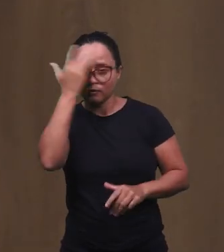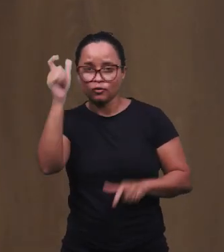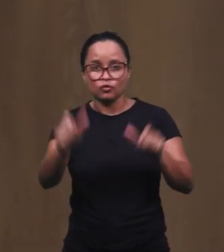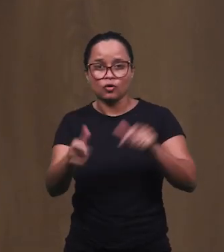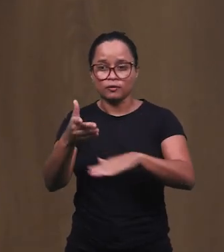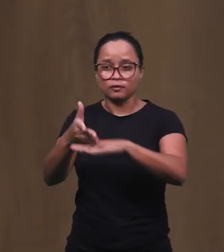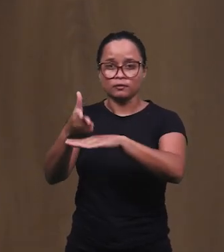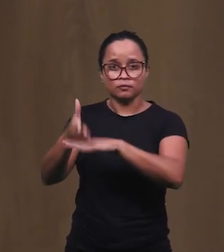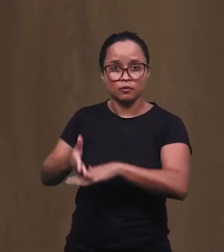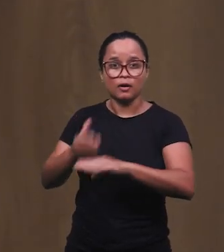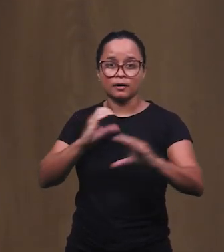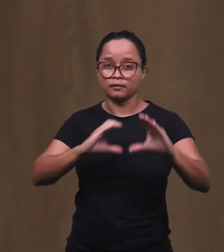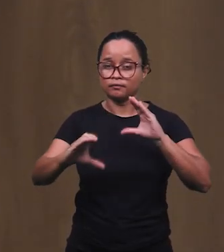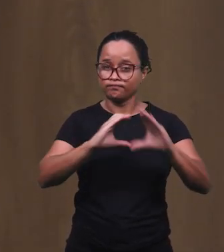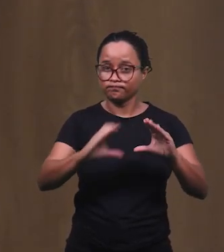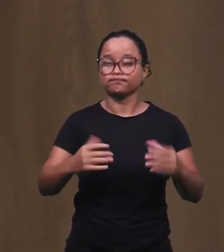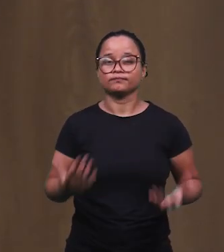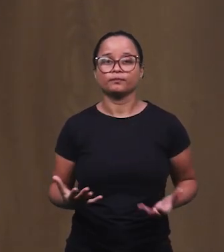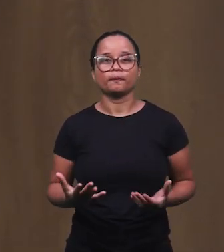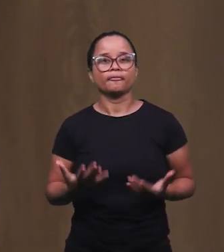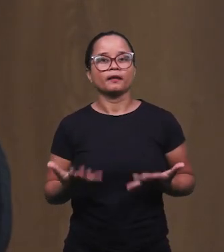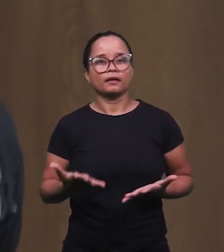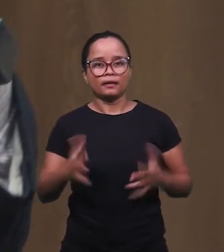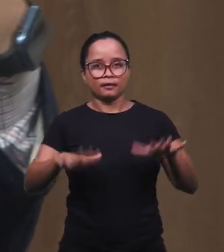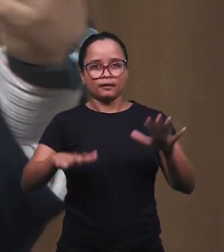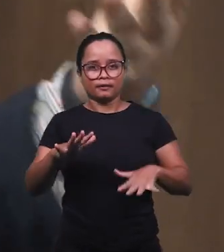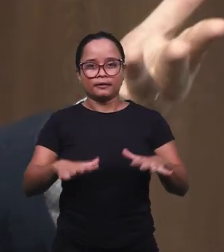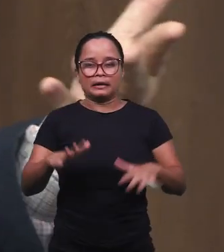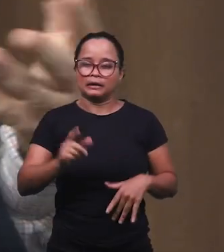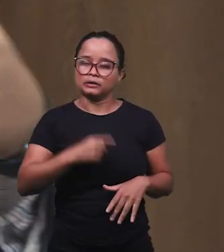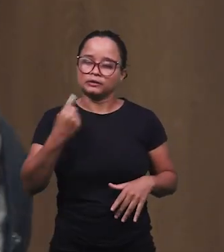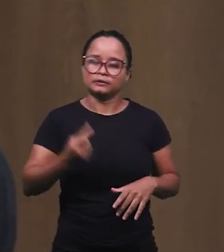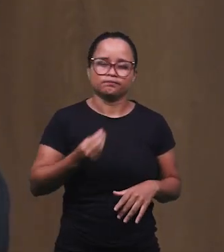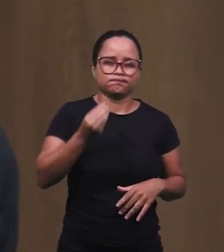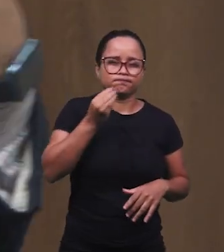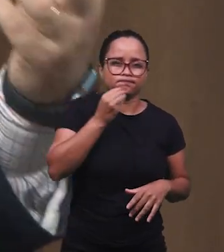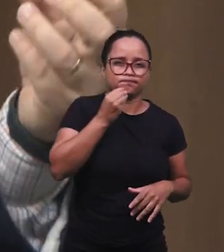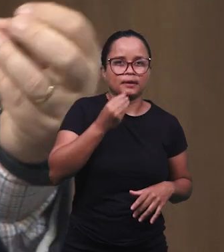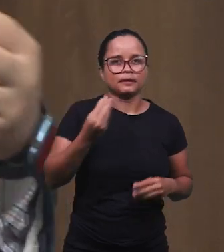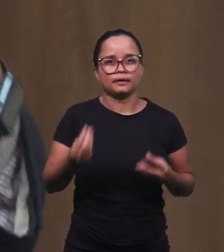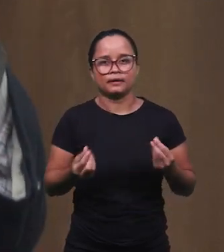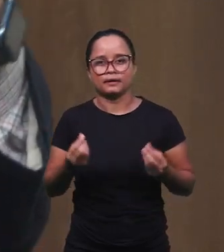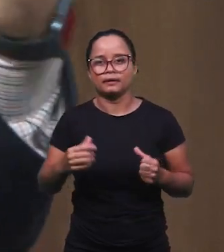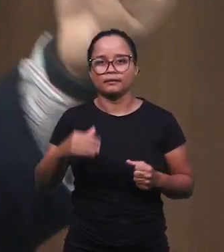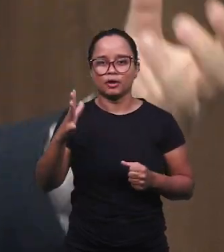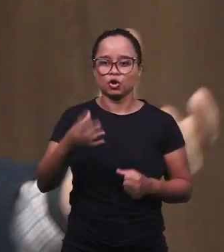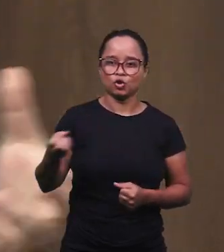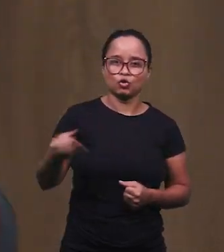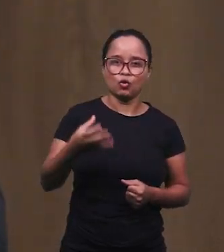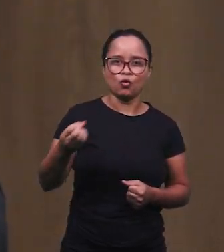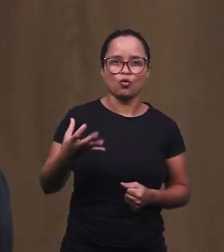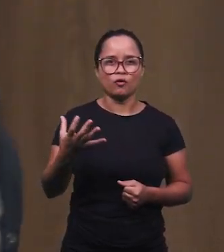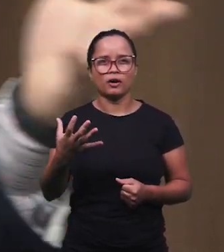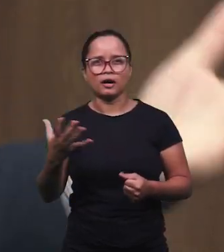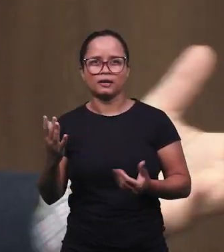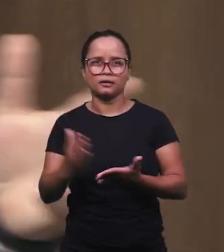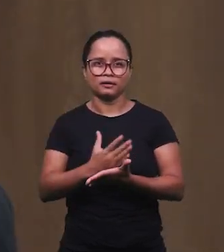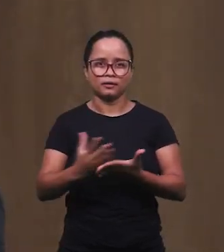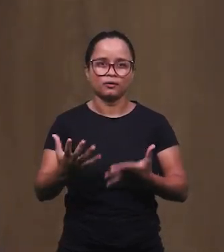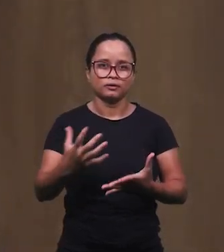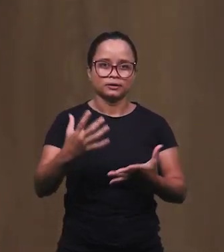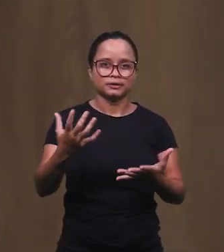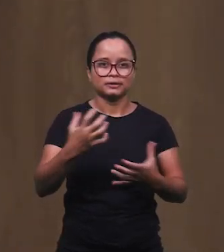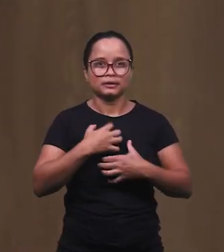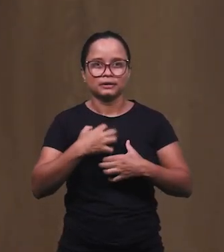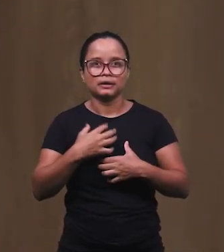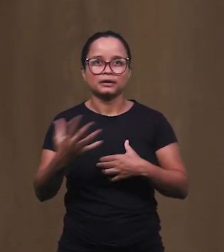virão por essas comunicações. Então a gente, às vezes, a gente até tenta ser um pouco mais inovador em alguns formatos, os irmãos que acompanham